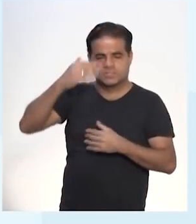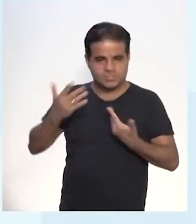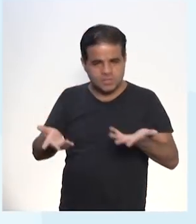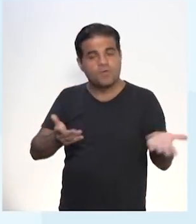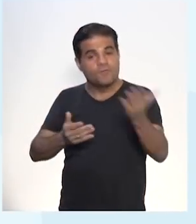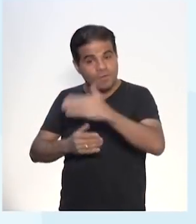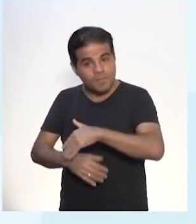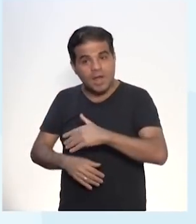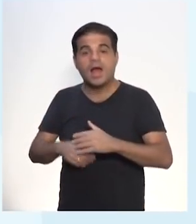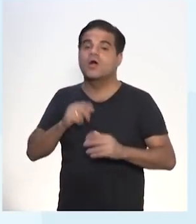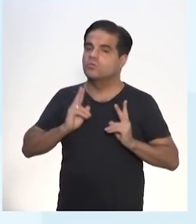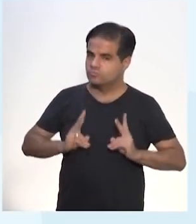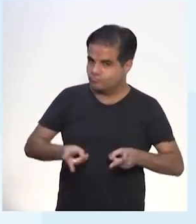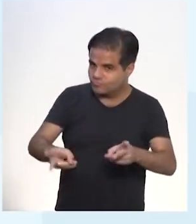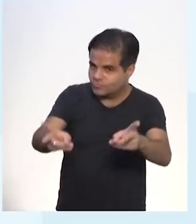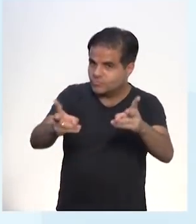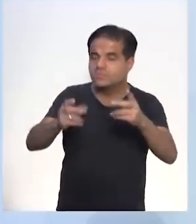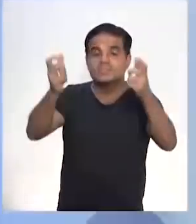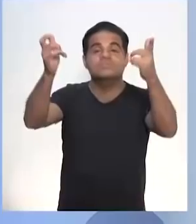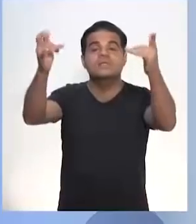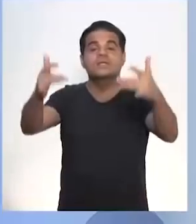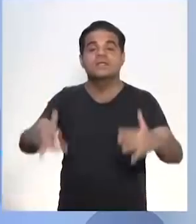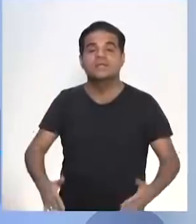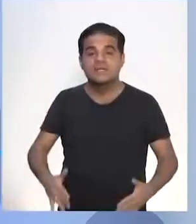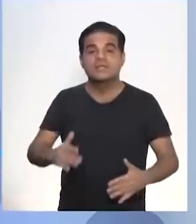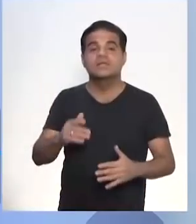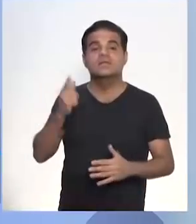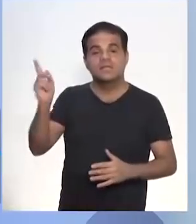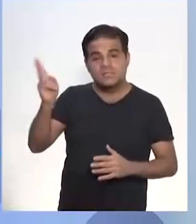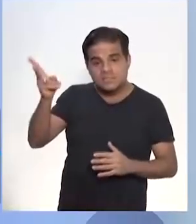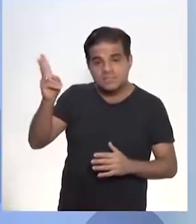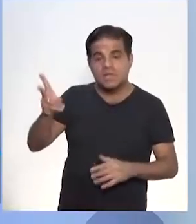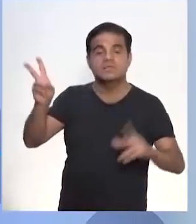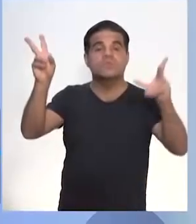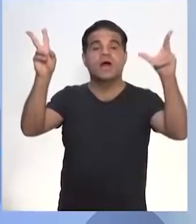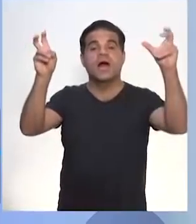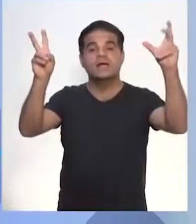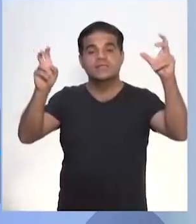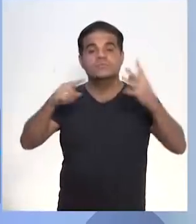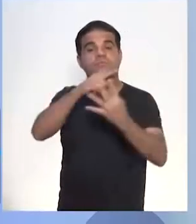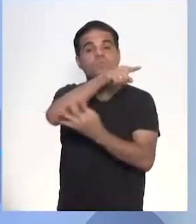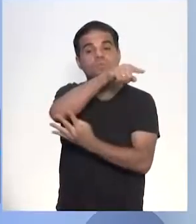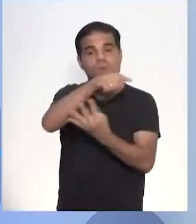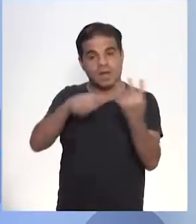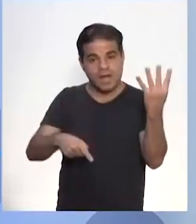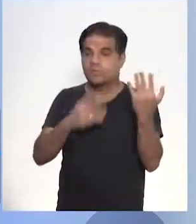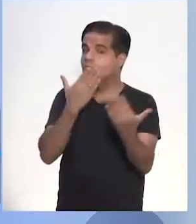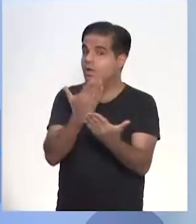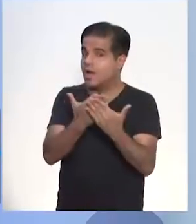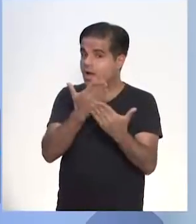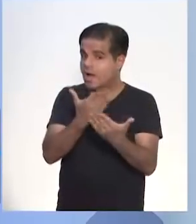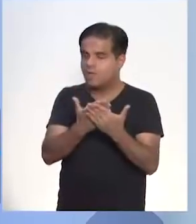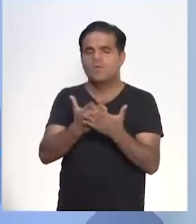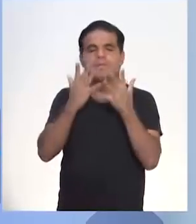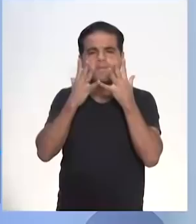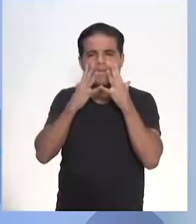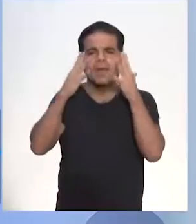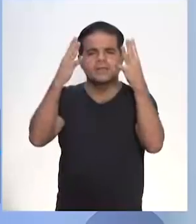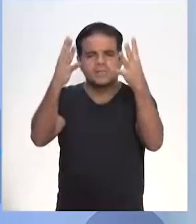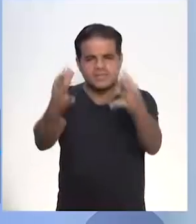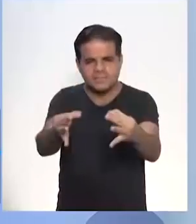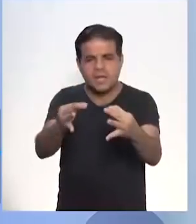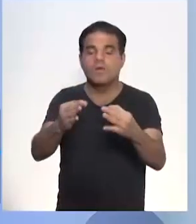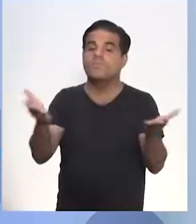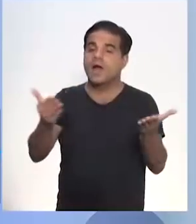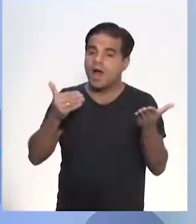lá, né? A gente continua falando sobre esse mesmo assunto. São 4 aulas. Então, prestem atenção